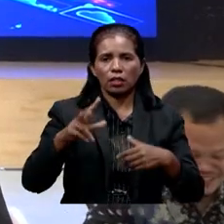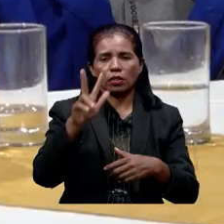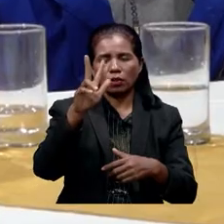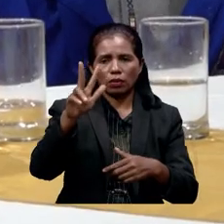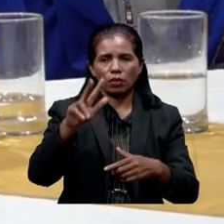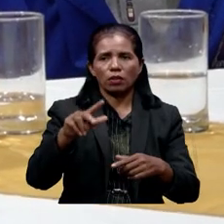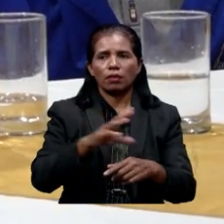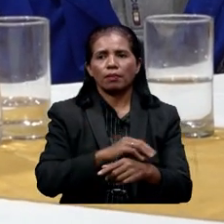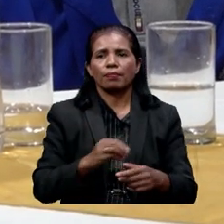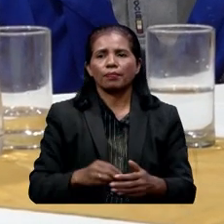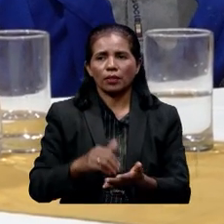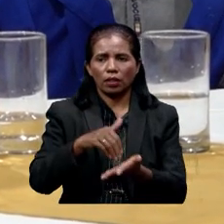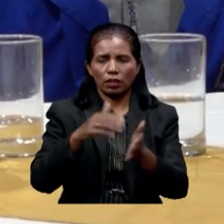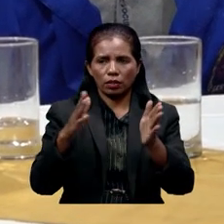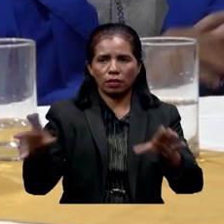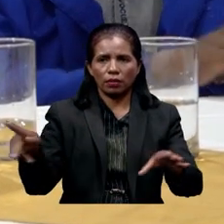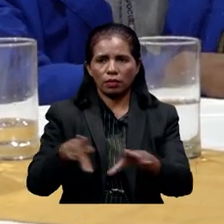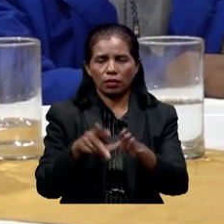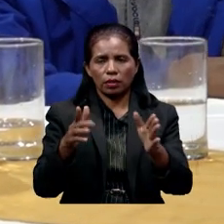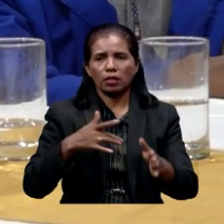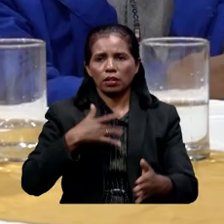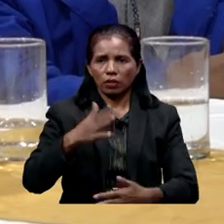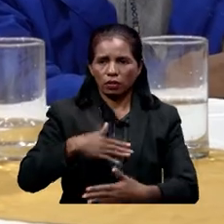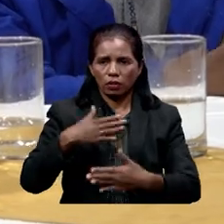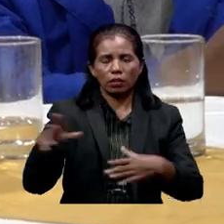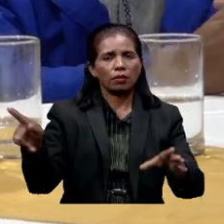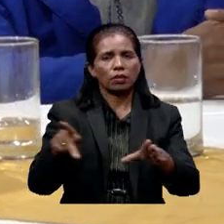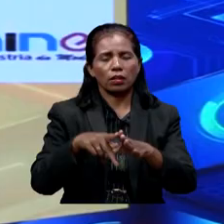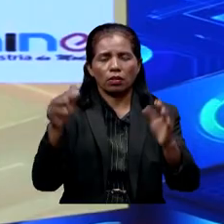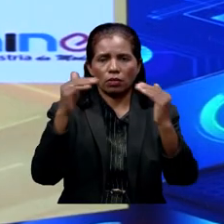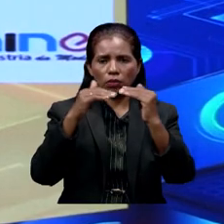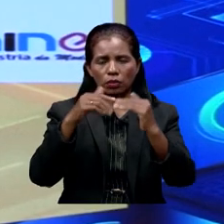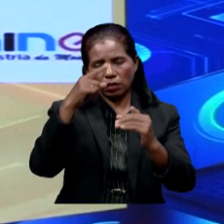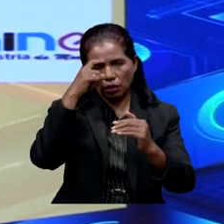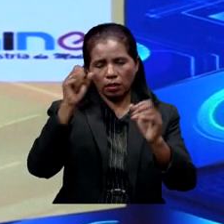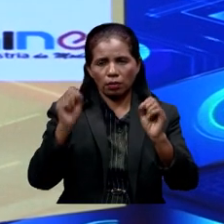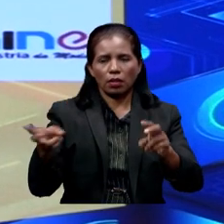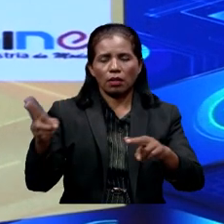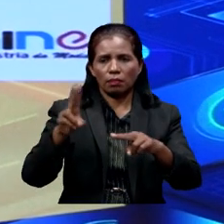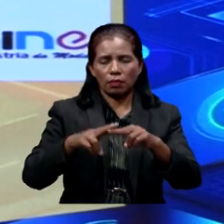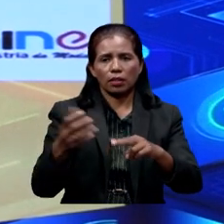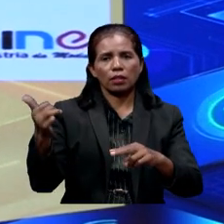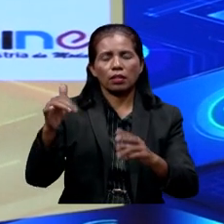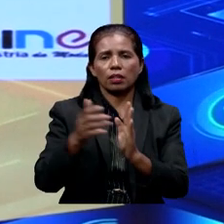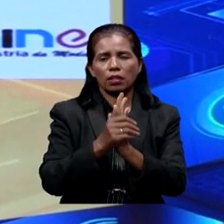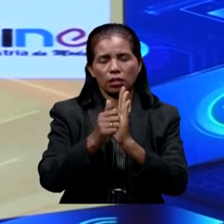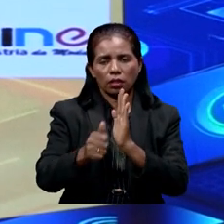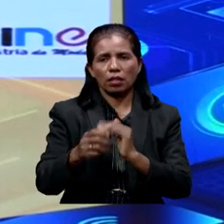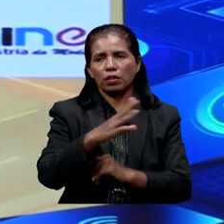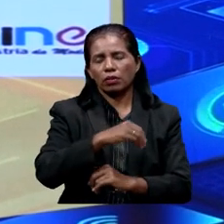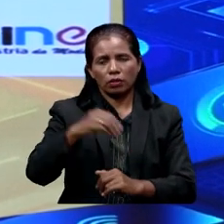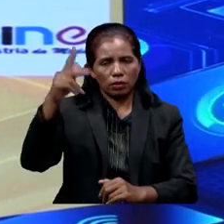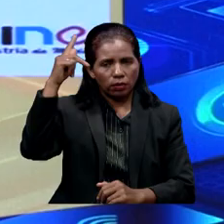Vim. Estudantes participantes sila senti contente participa em seminário ne tamba bele aumenta sila nia capacidade no